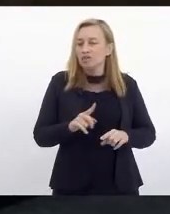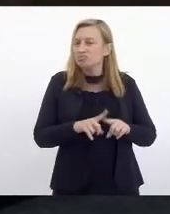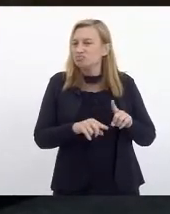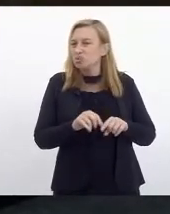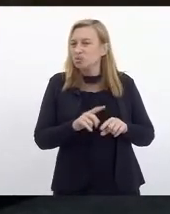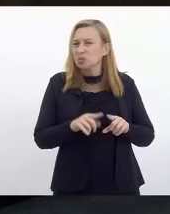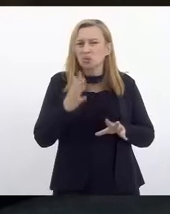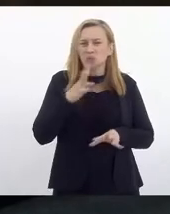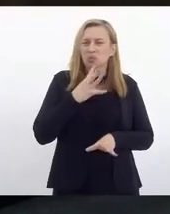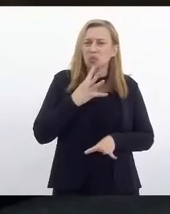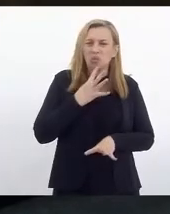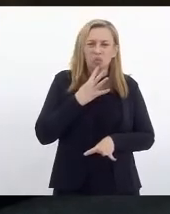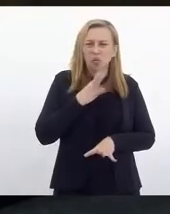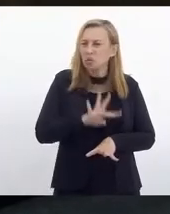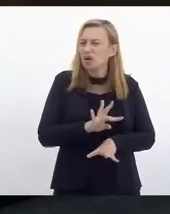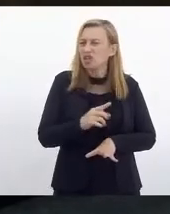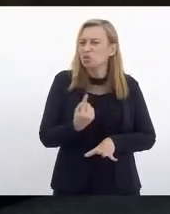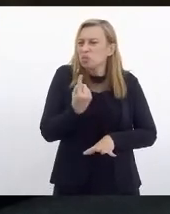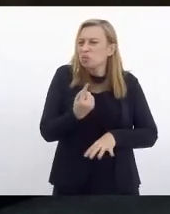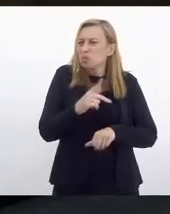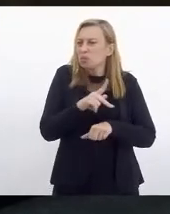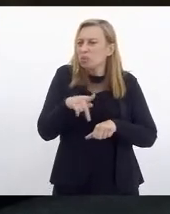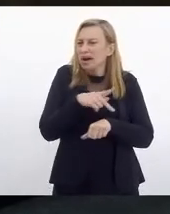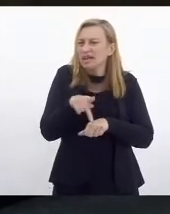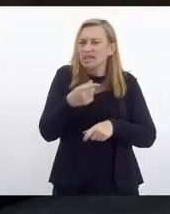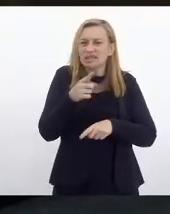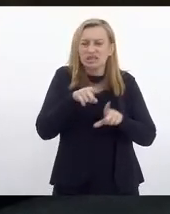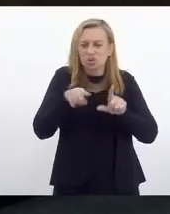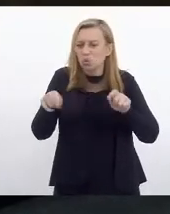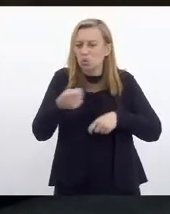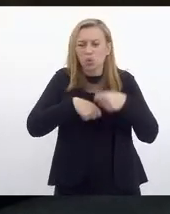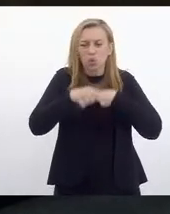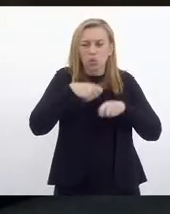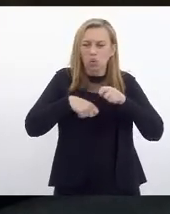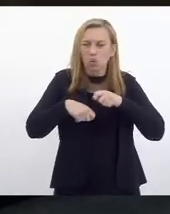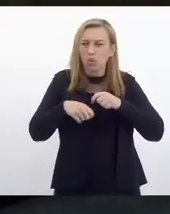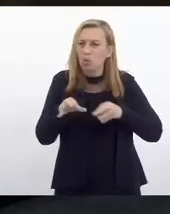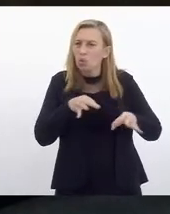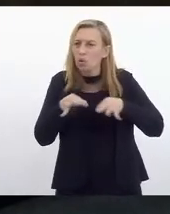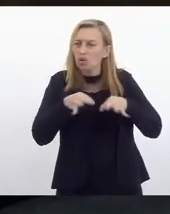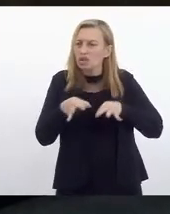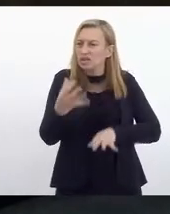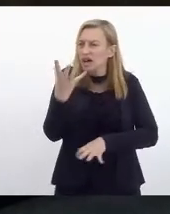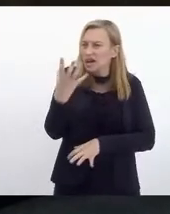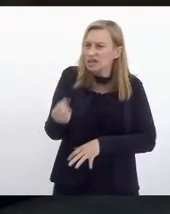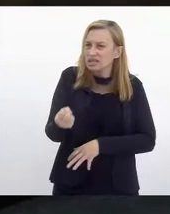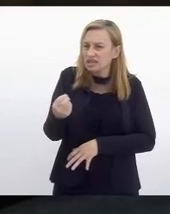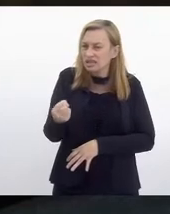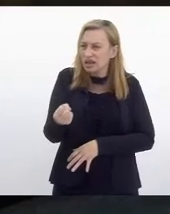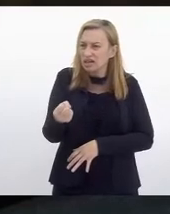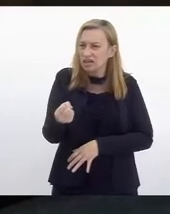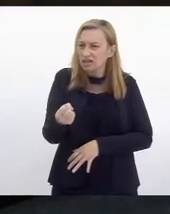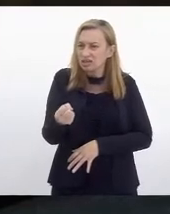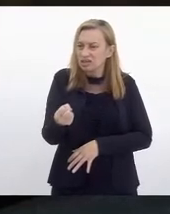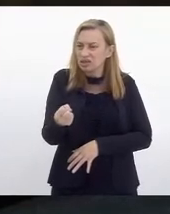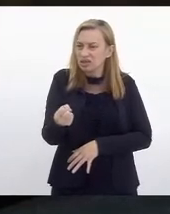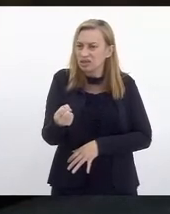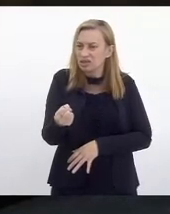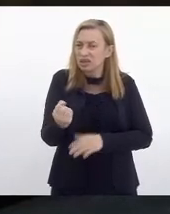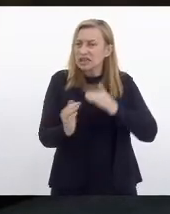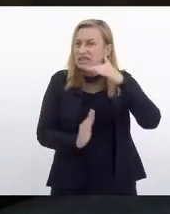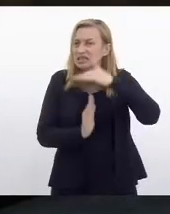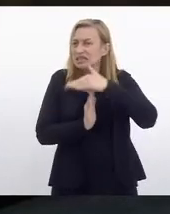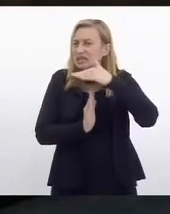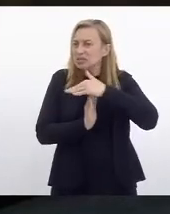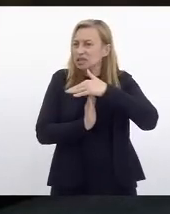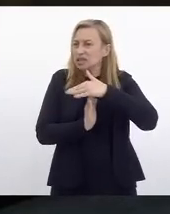não conhece nenhum país de economia minimamente organizada que tenha adotado para si mesmo essa contenção, esse limite